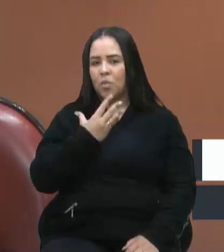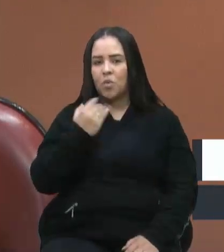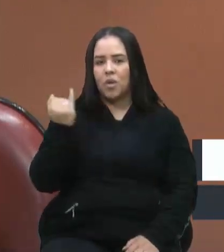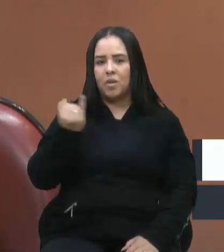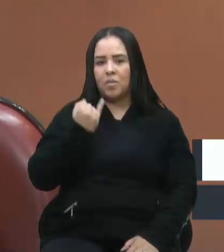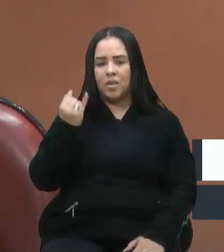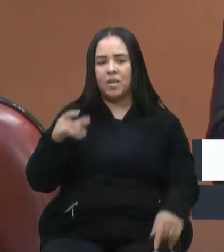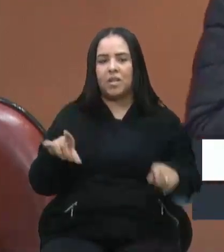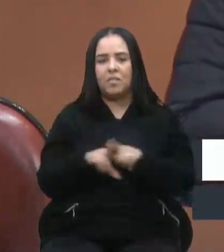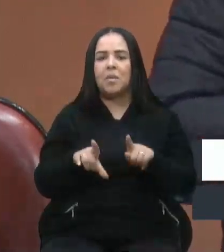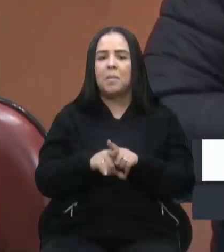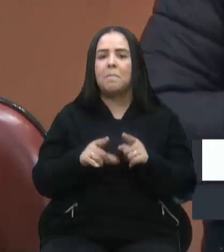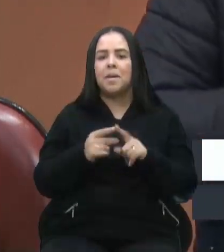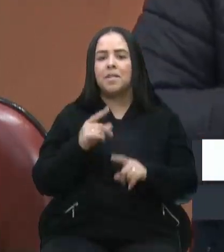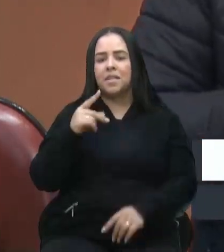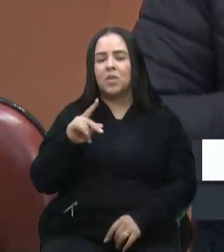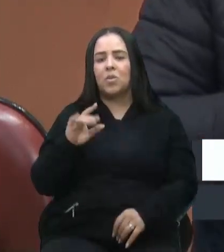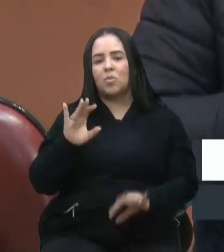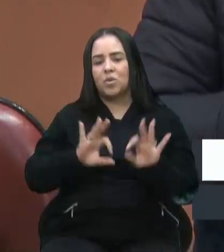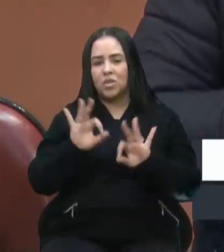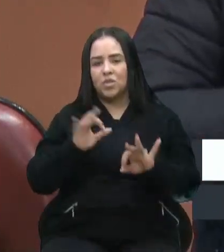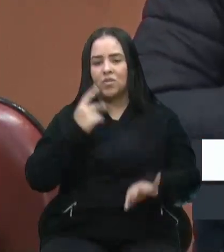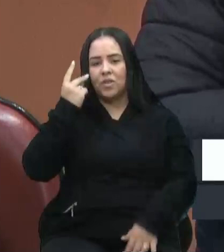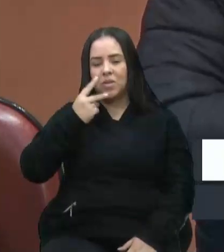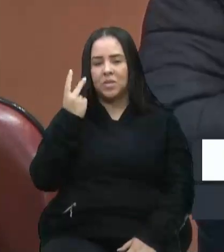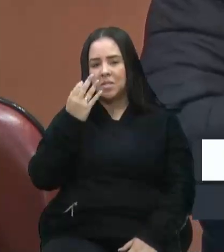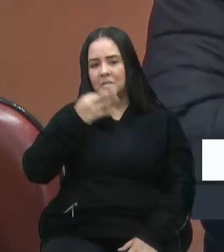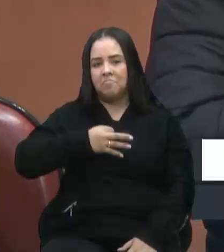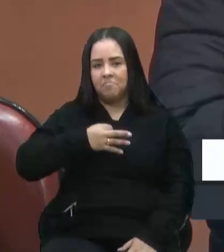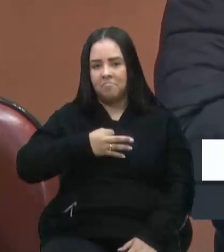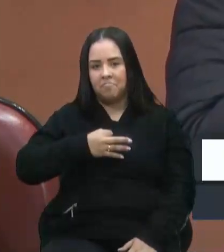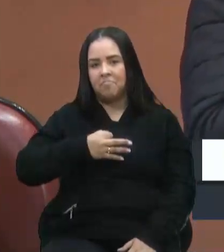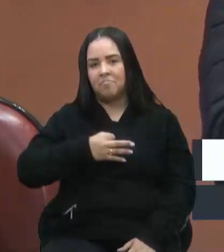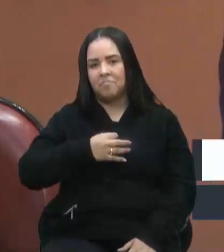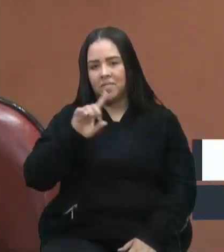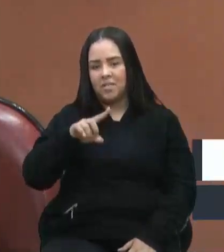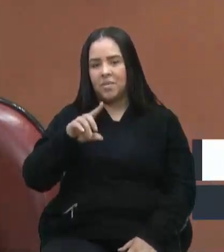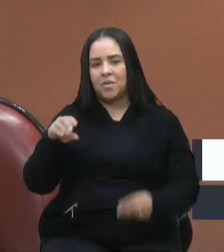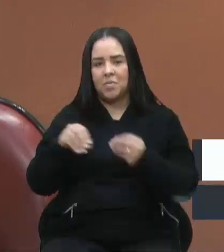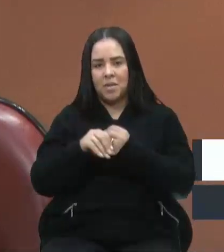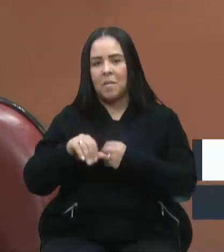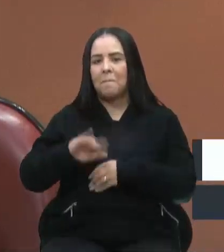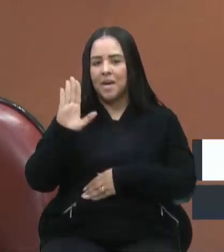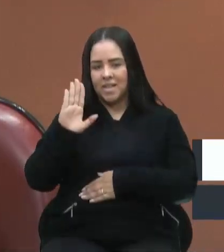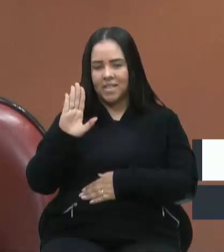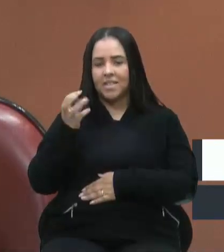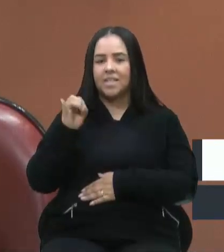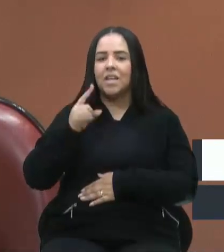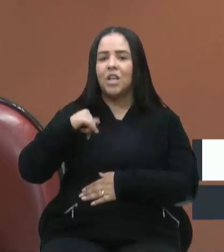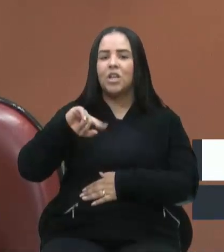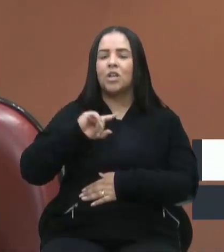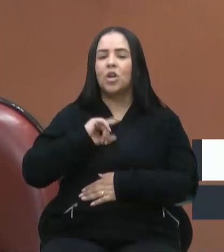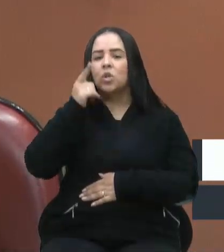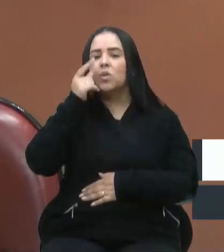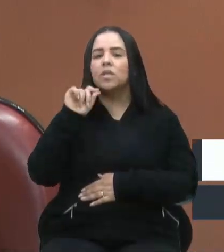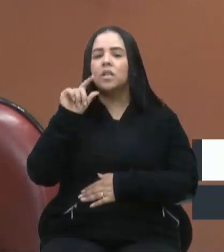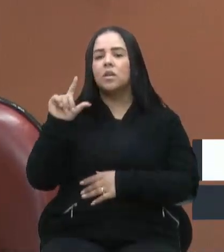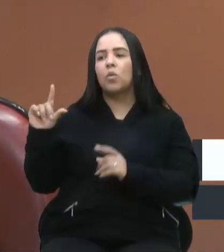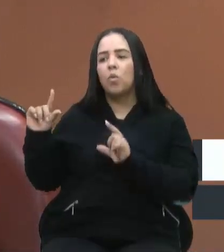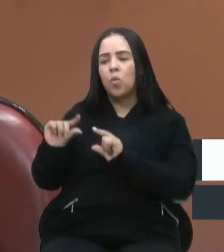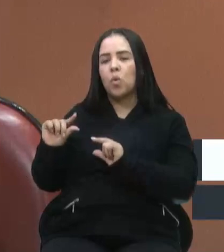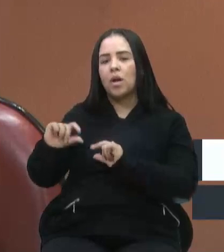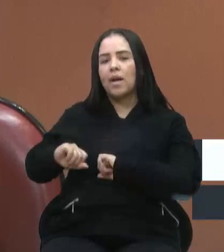importante, mas o seu projeto, vereador D'Ambrosio, eu tenho certeza absoluta que vem para agregar. Aonde a gente puder economizar, e dizia